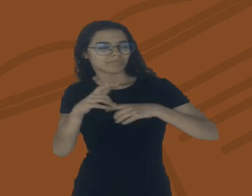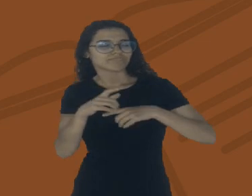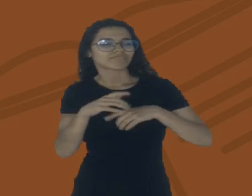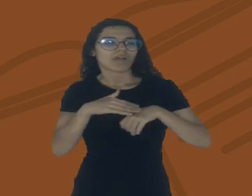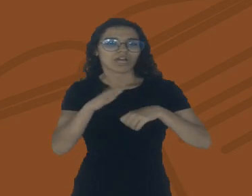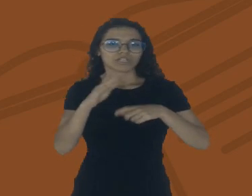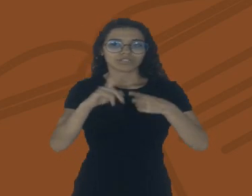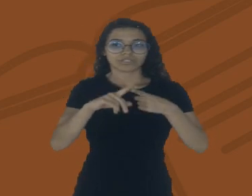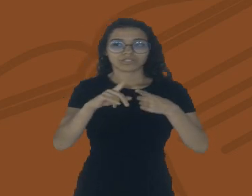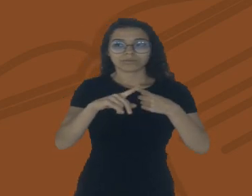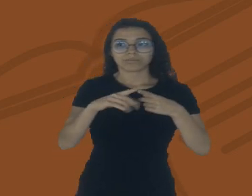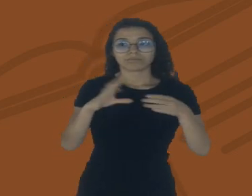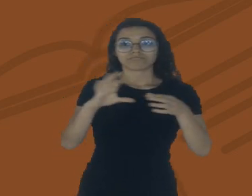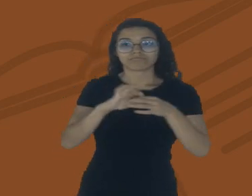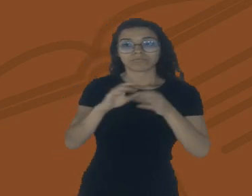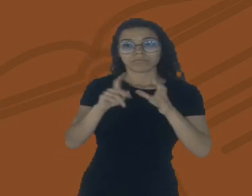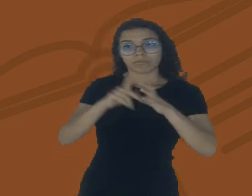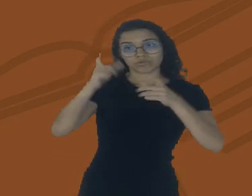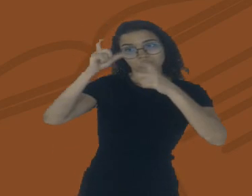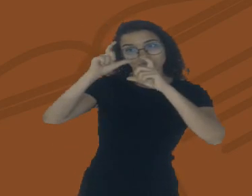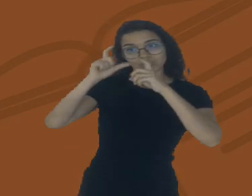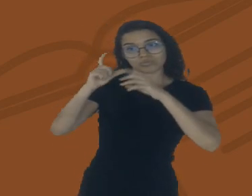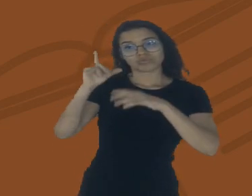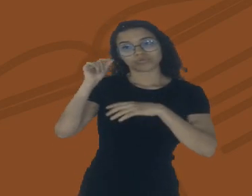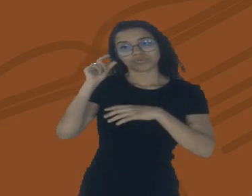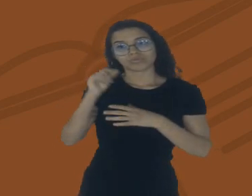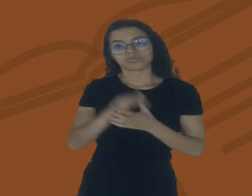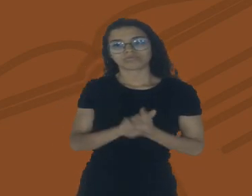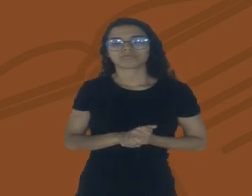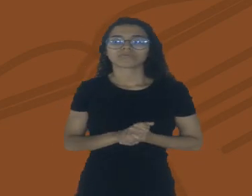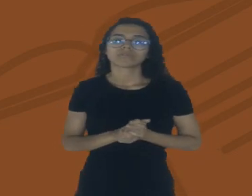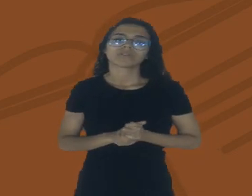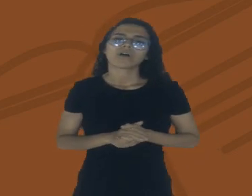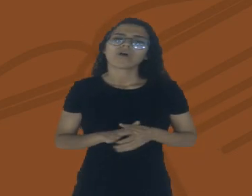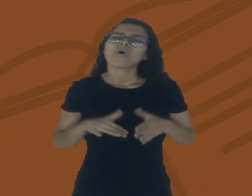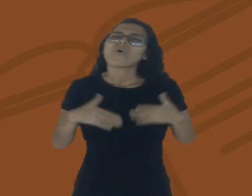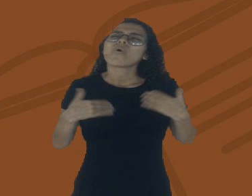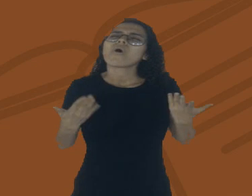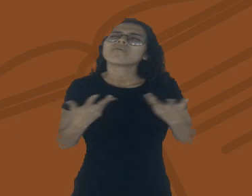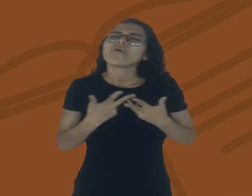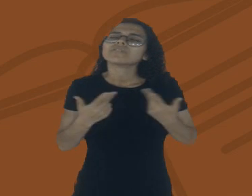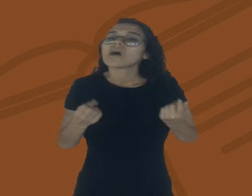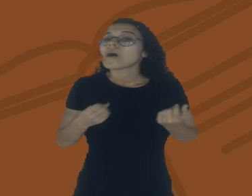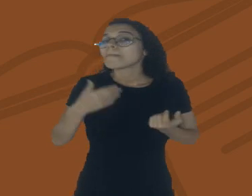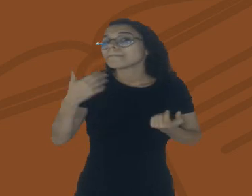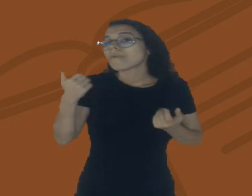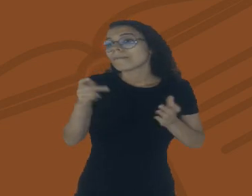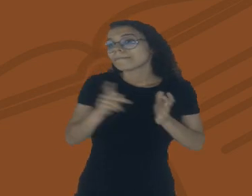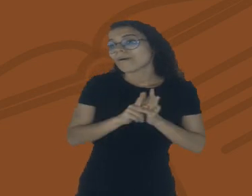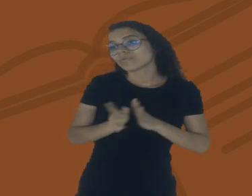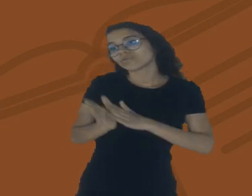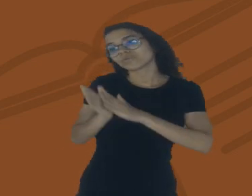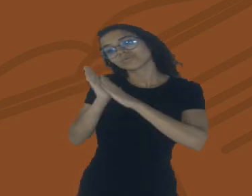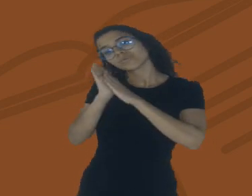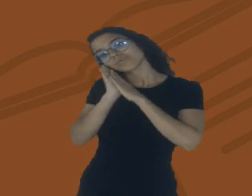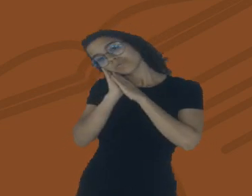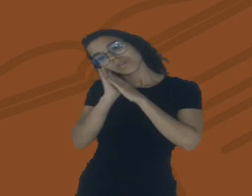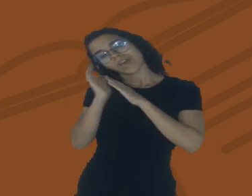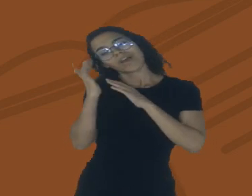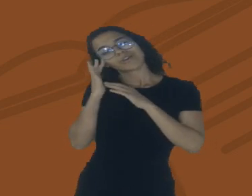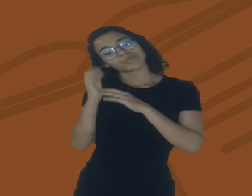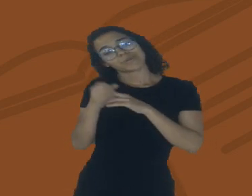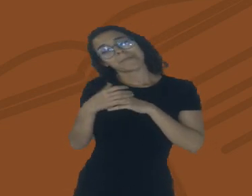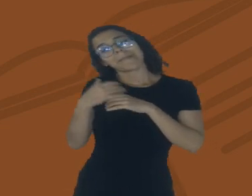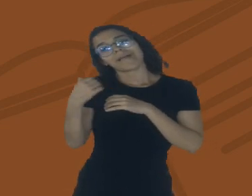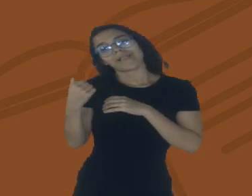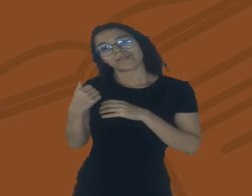um distúrbio do sono. E quais seriam os benefícios de dormir, né? Eu acho que é a parte melhor,